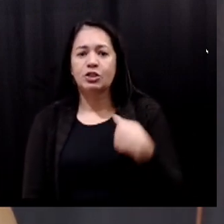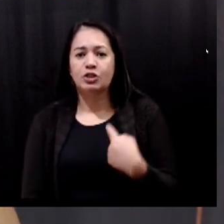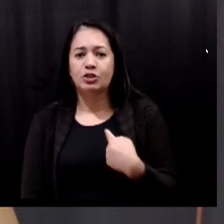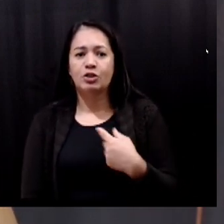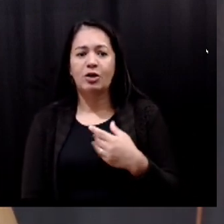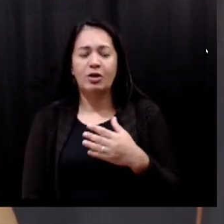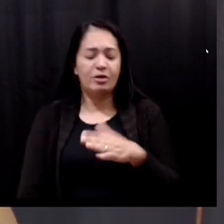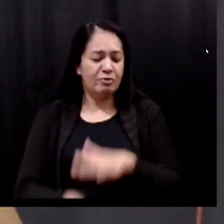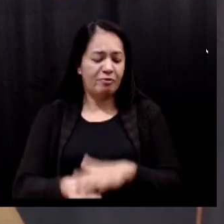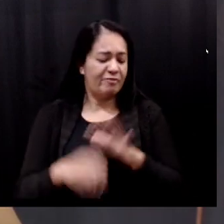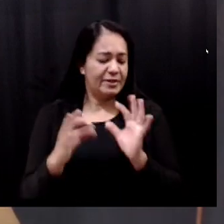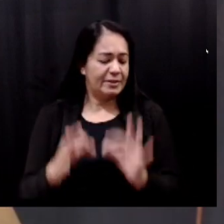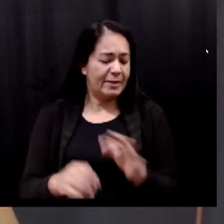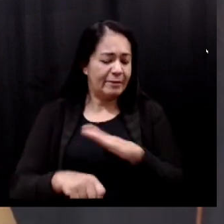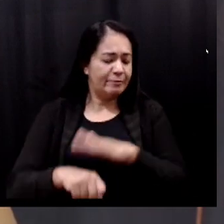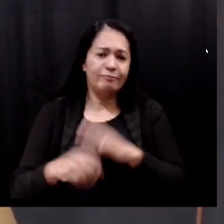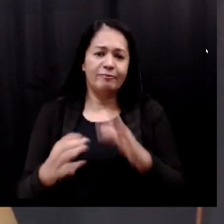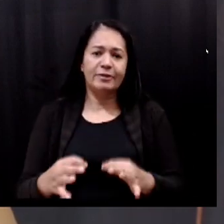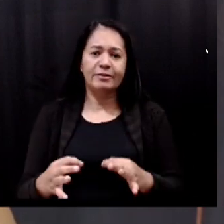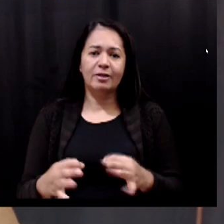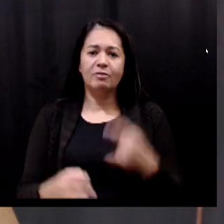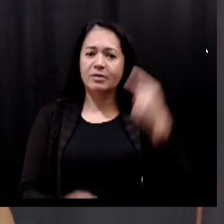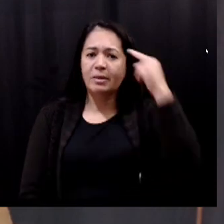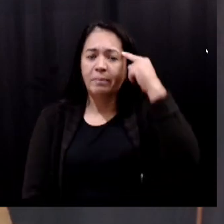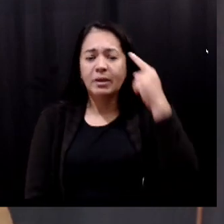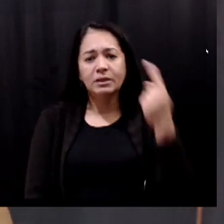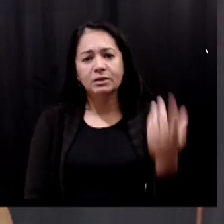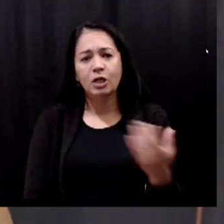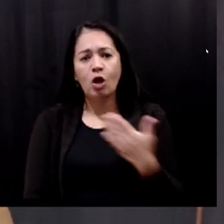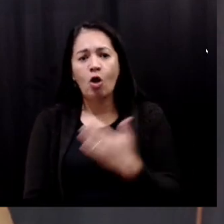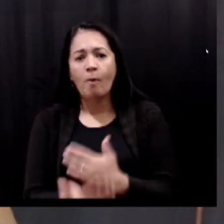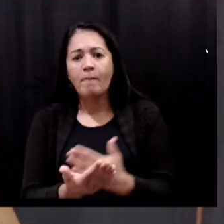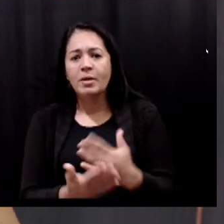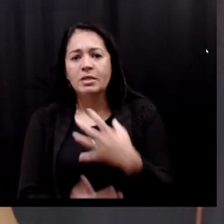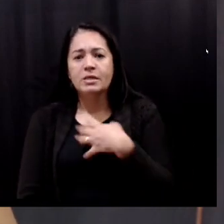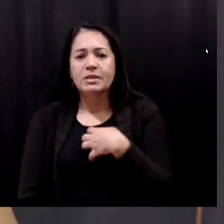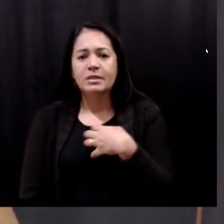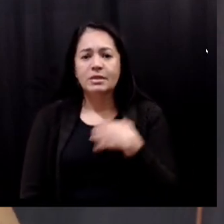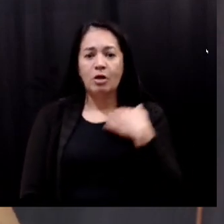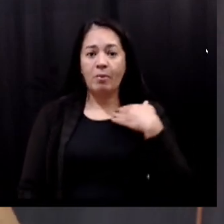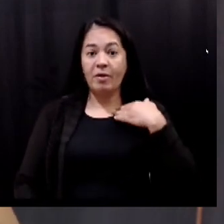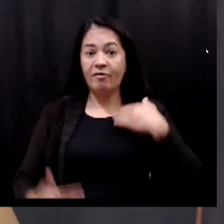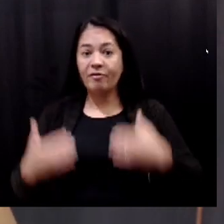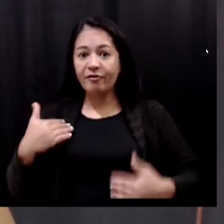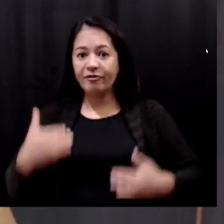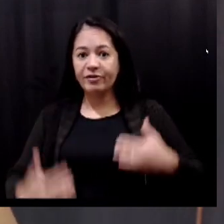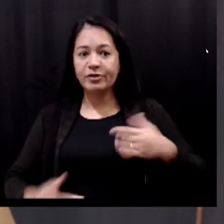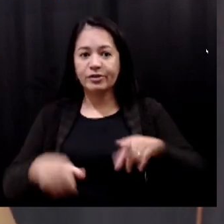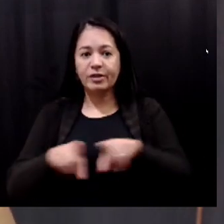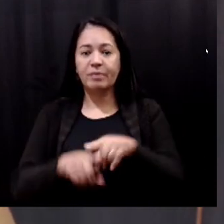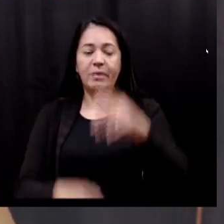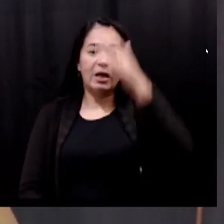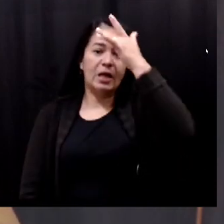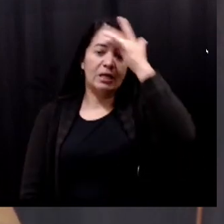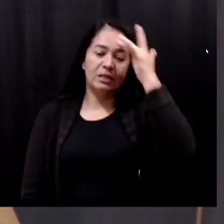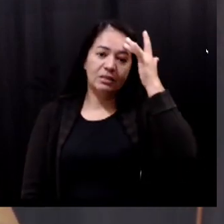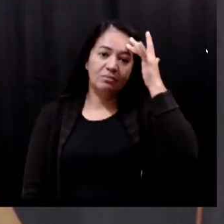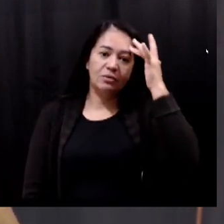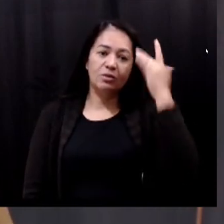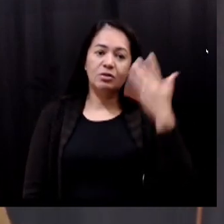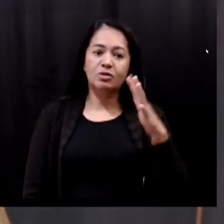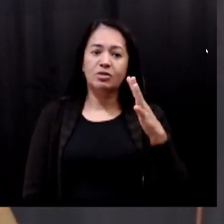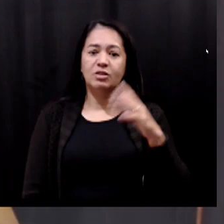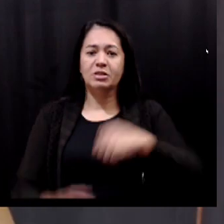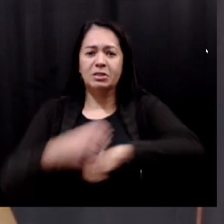suficiente. Então, começam a aparecer sintomas também físicos, né? A pessoa às vezes pode aparecer com uma alergia,